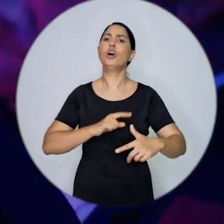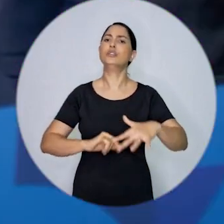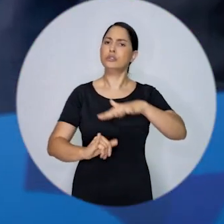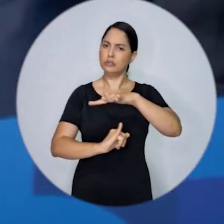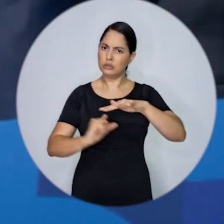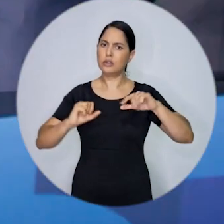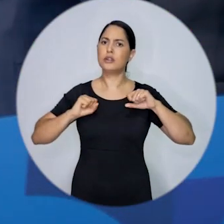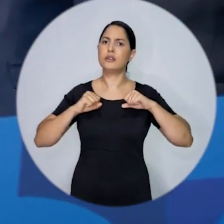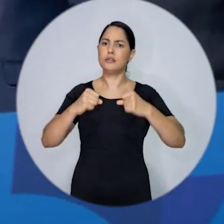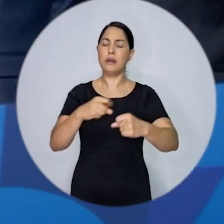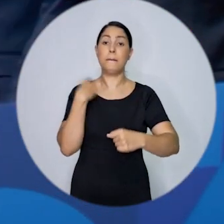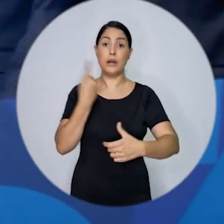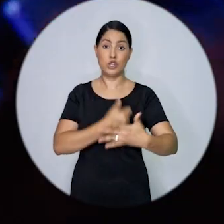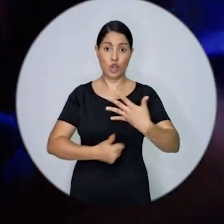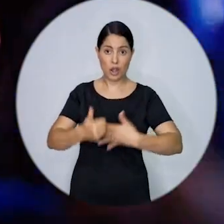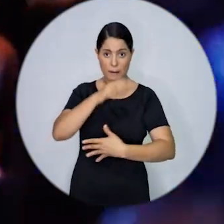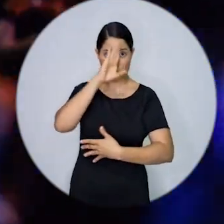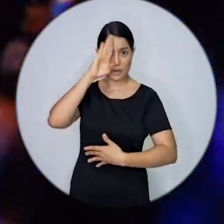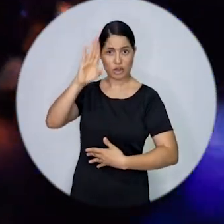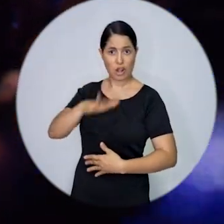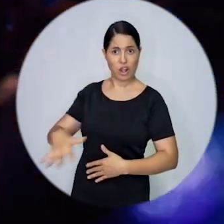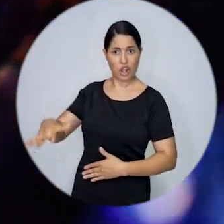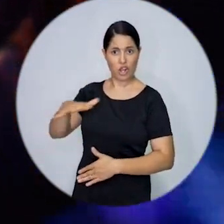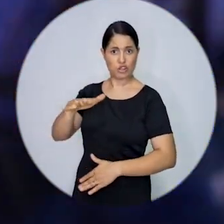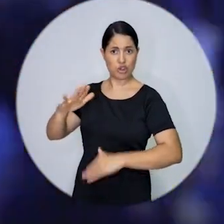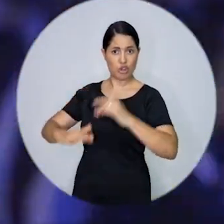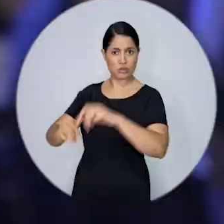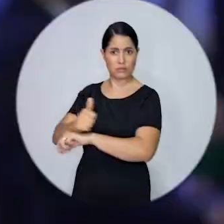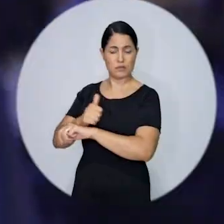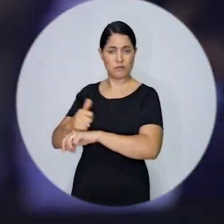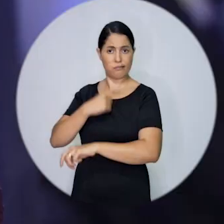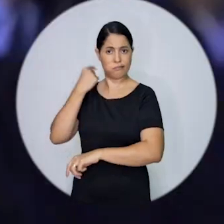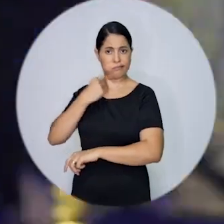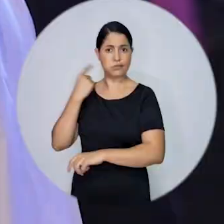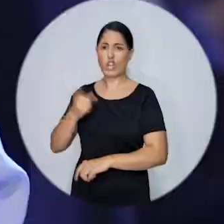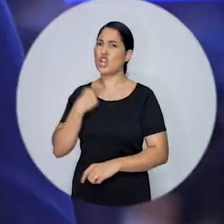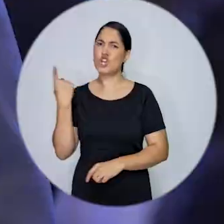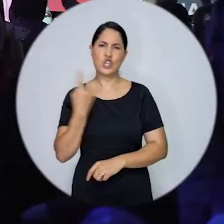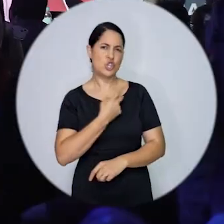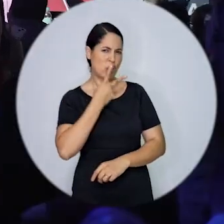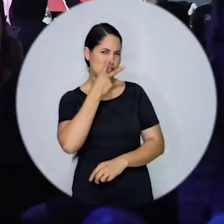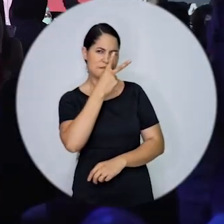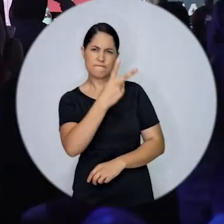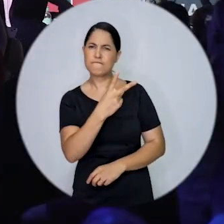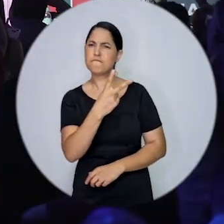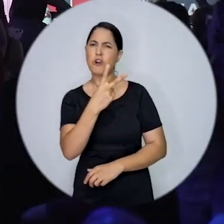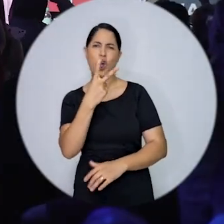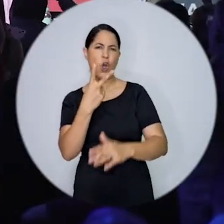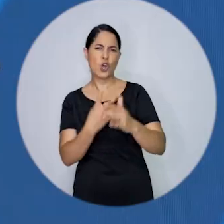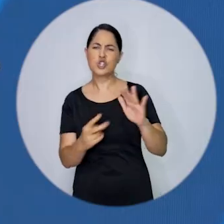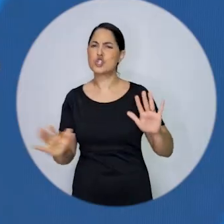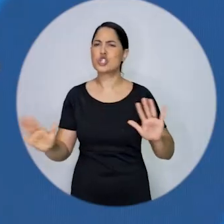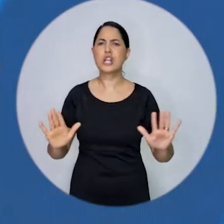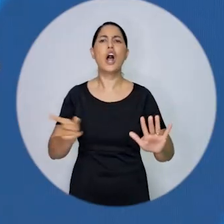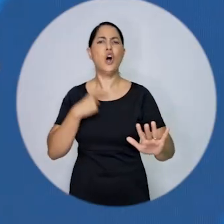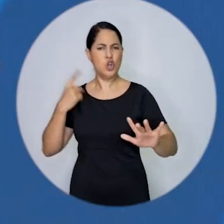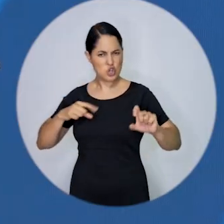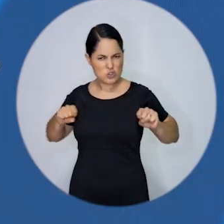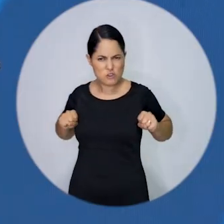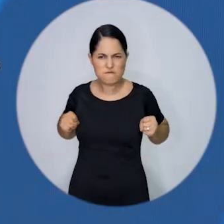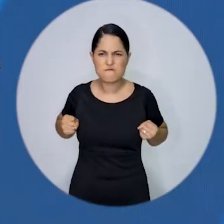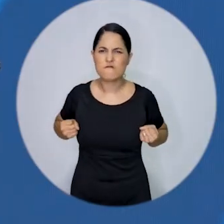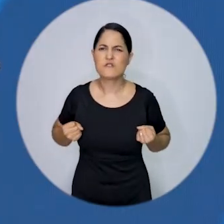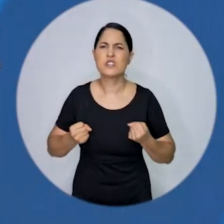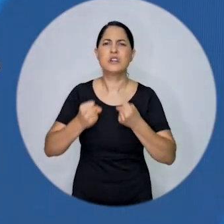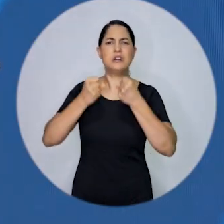as instituições, mas a nossa prioridade é a classe. E não mediremos esforços para defendê-la.